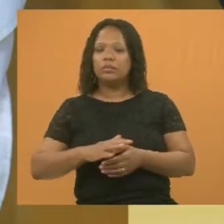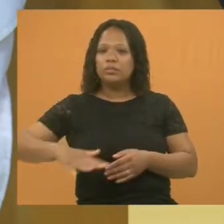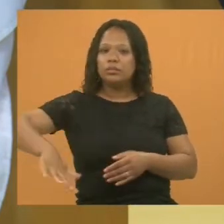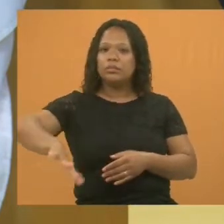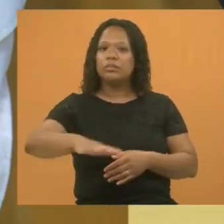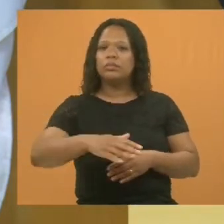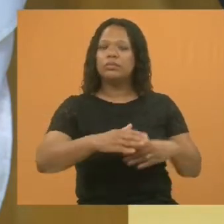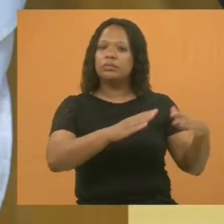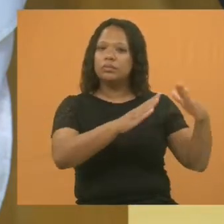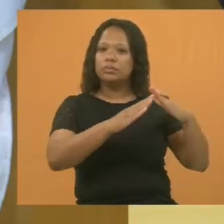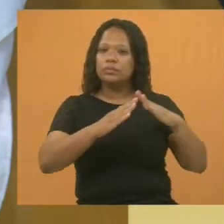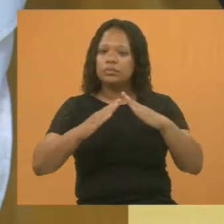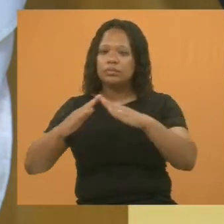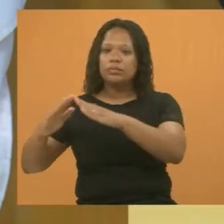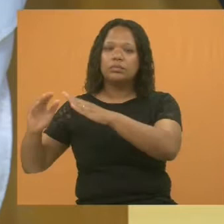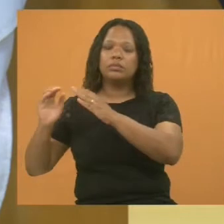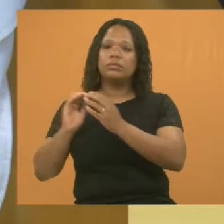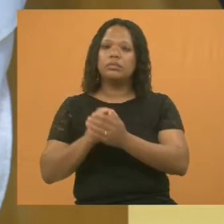existe ordenando a cidade.